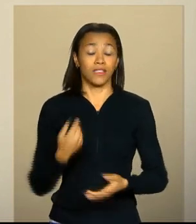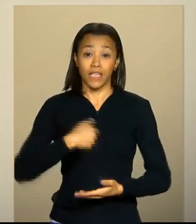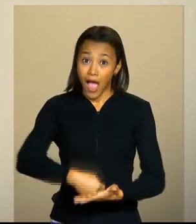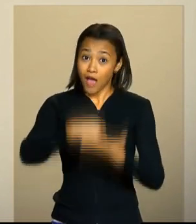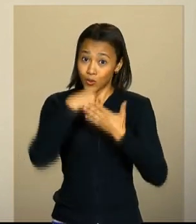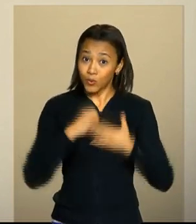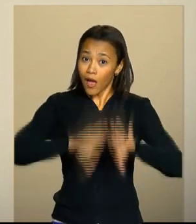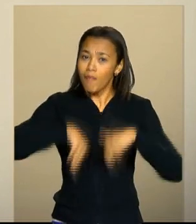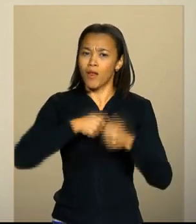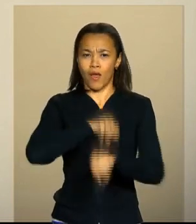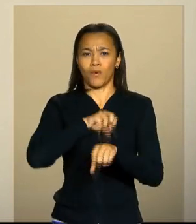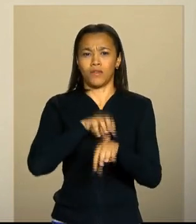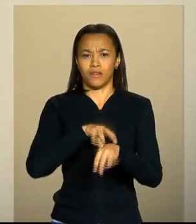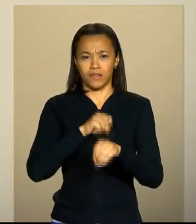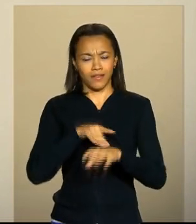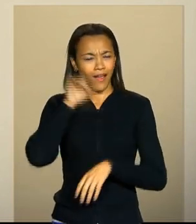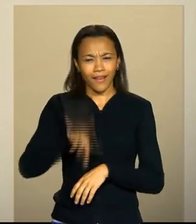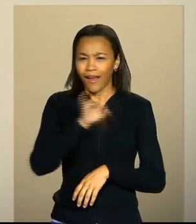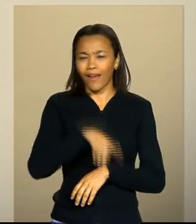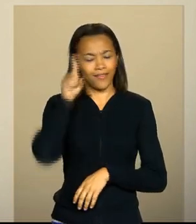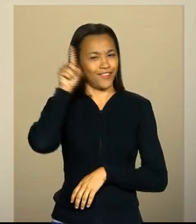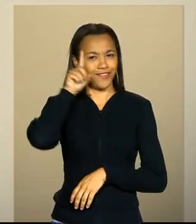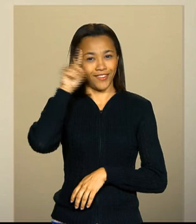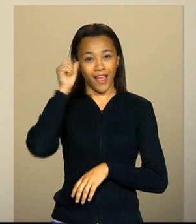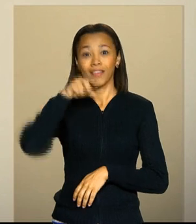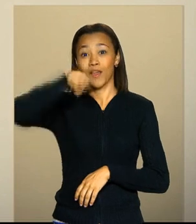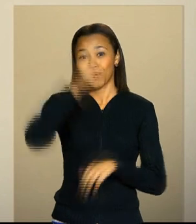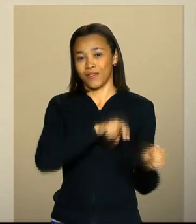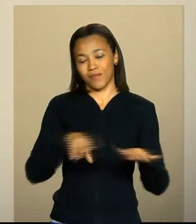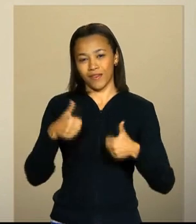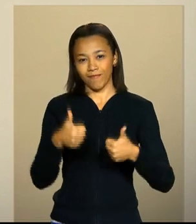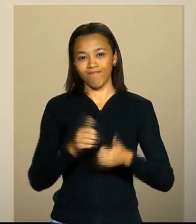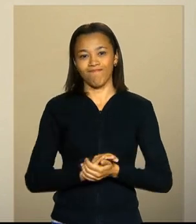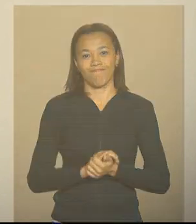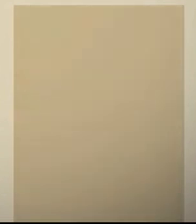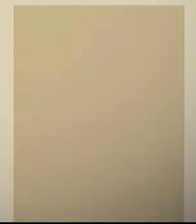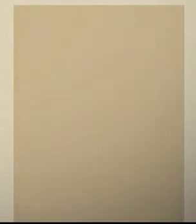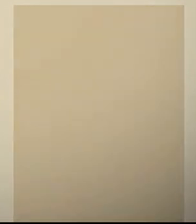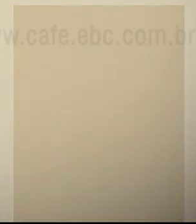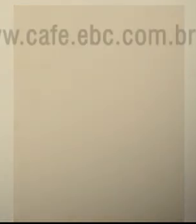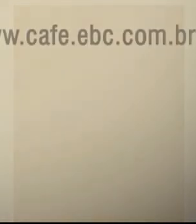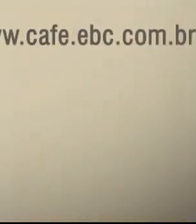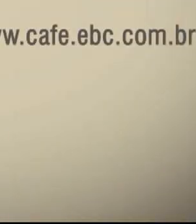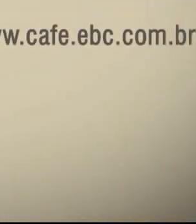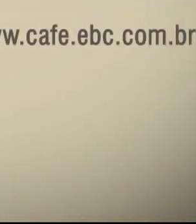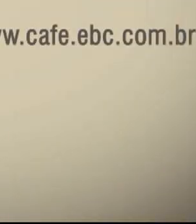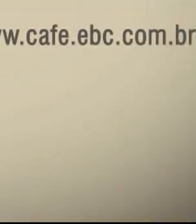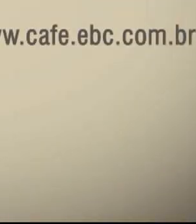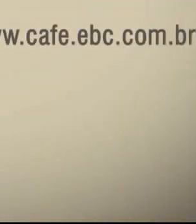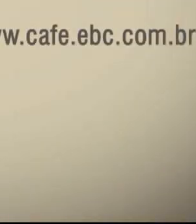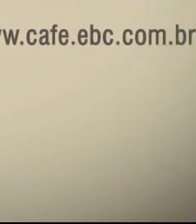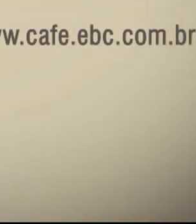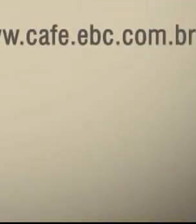que ajudam a melhorar a educação a cada dia até a semana que vem no céu você que nos ouve pode acessar